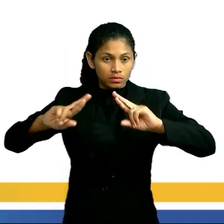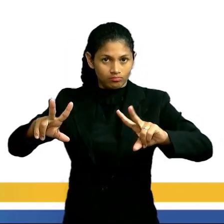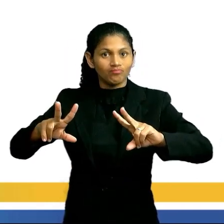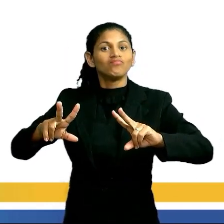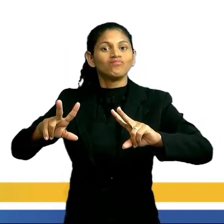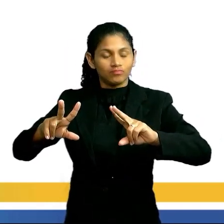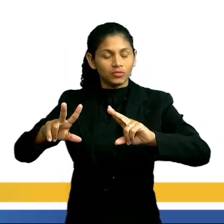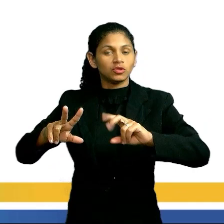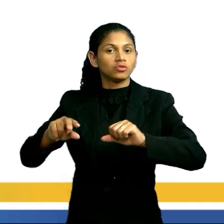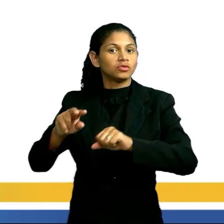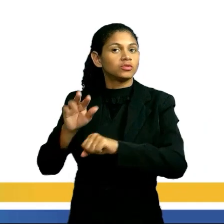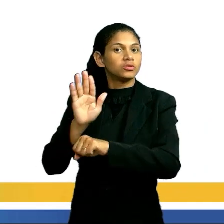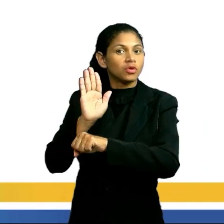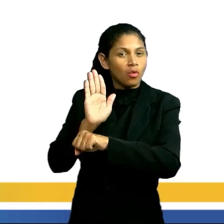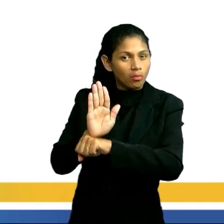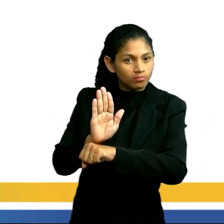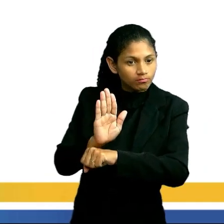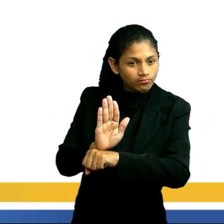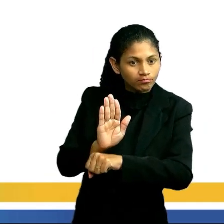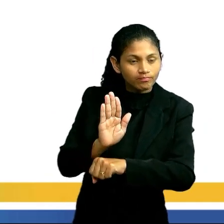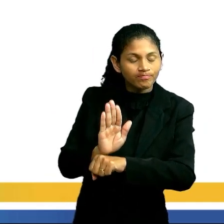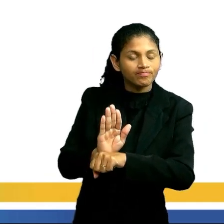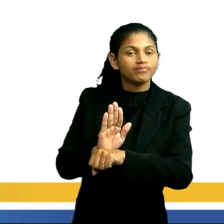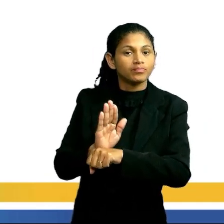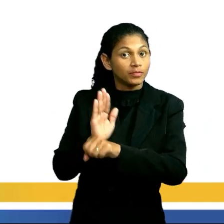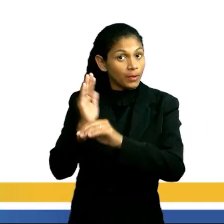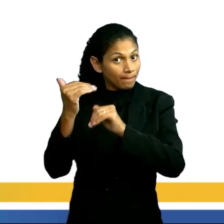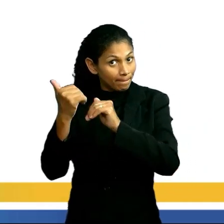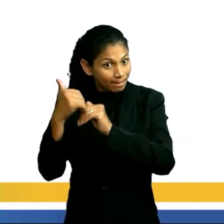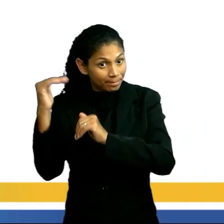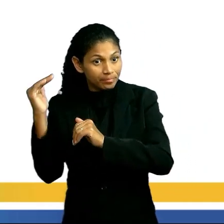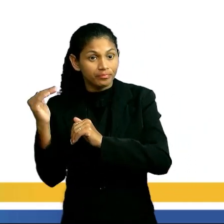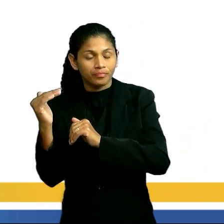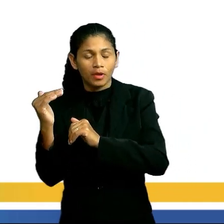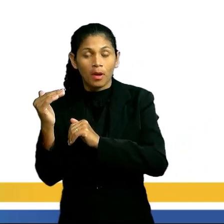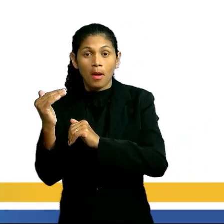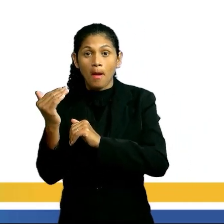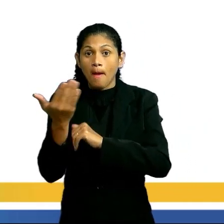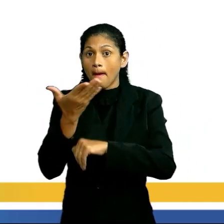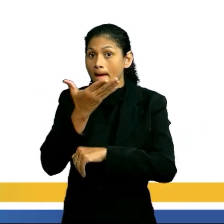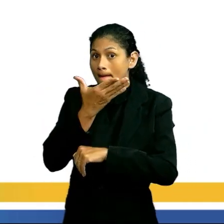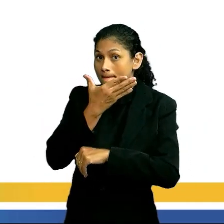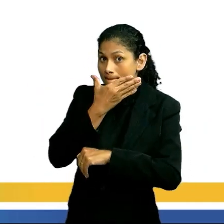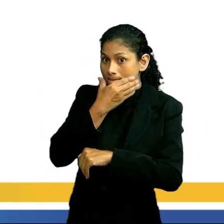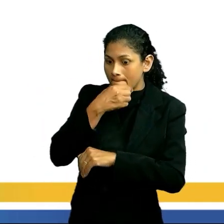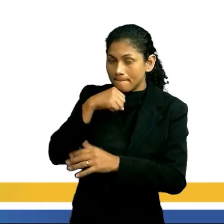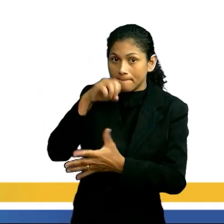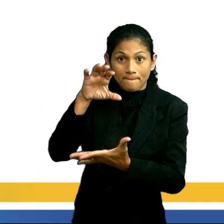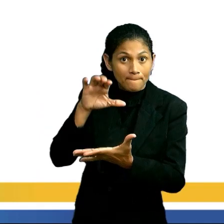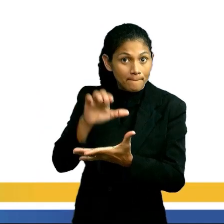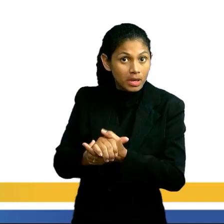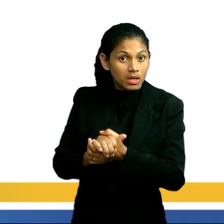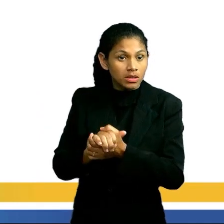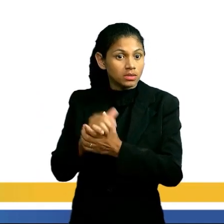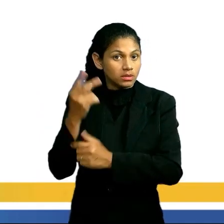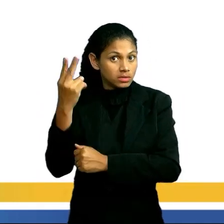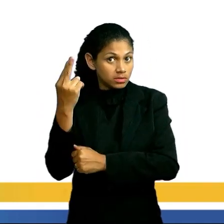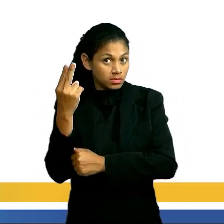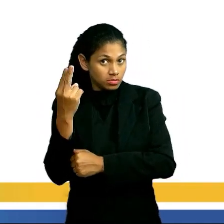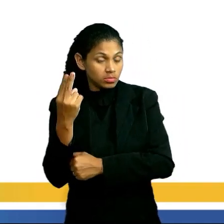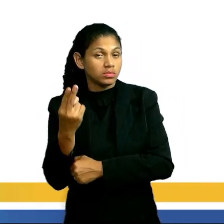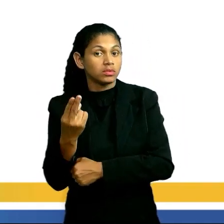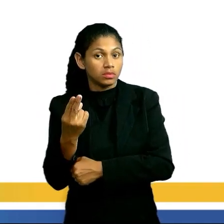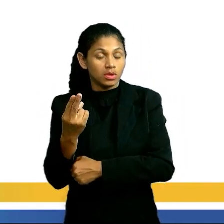ajudar bastante. Só pais iguais, só têm filhos diferentes se eles forem heterozigotos.